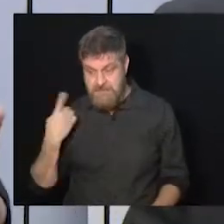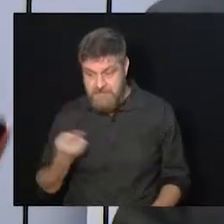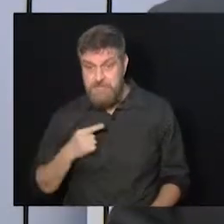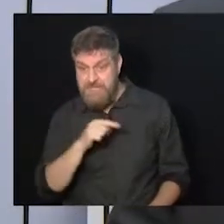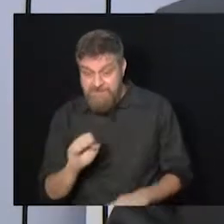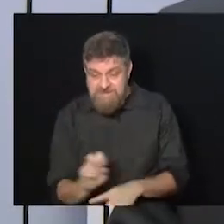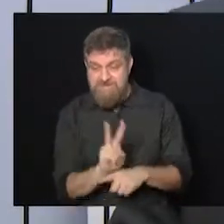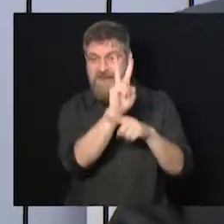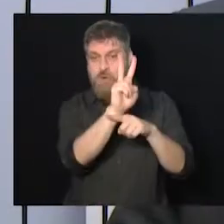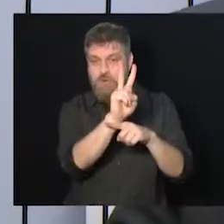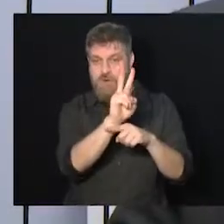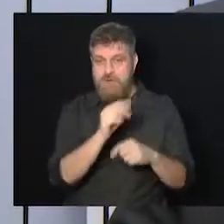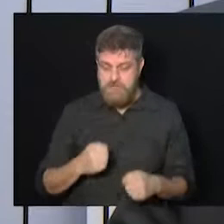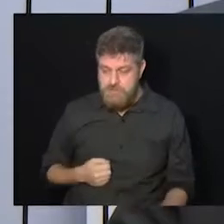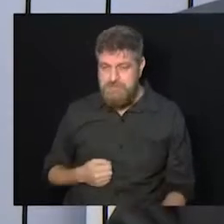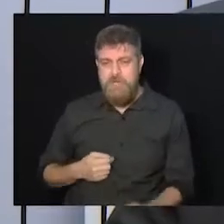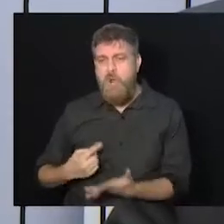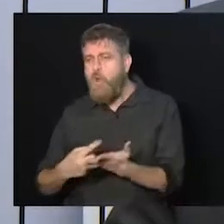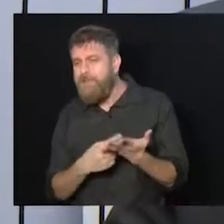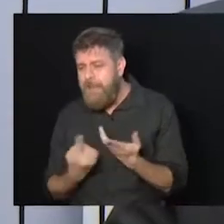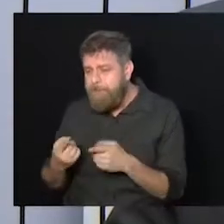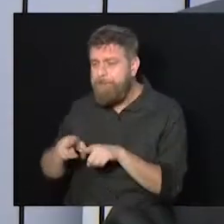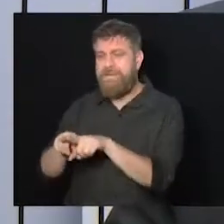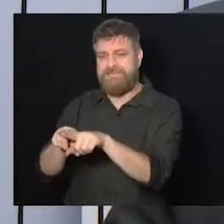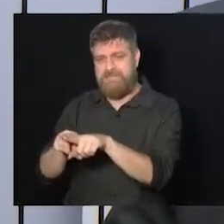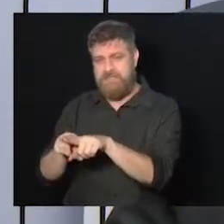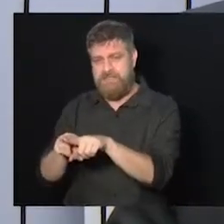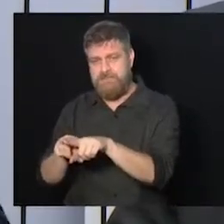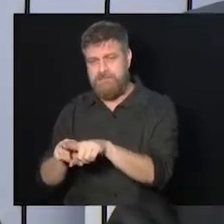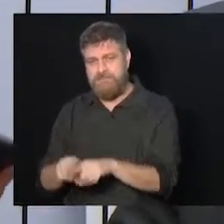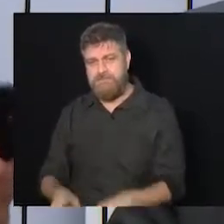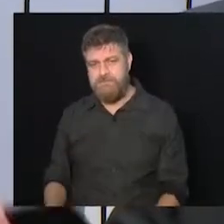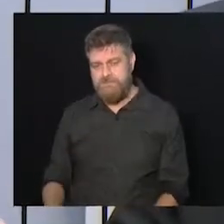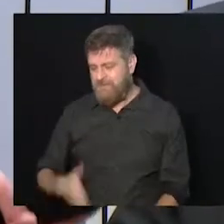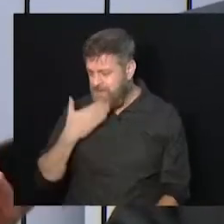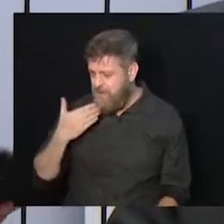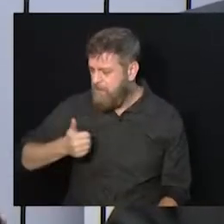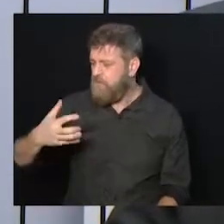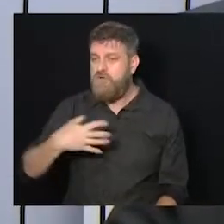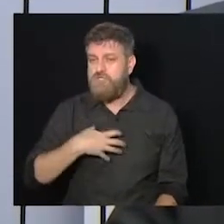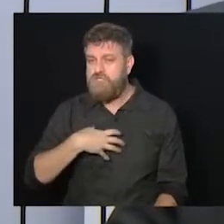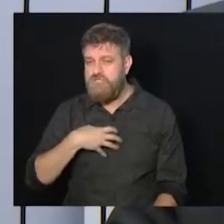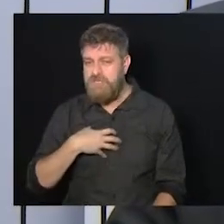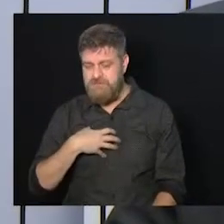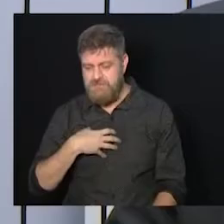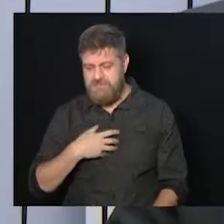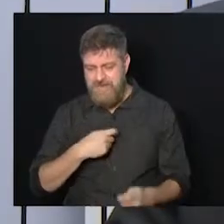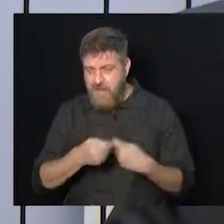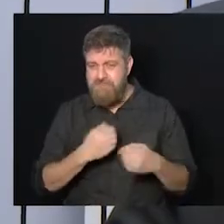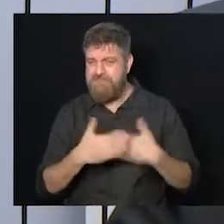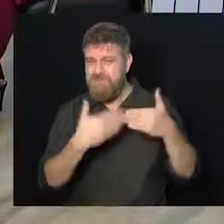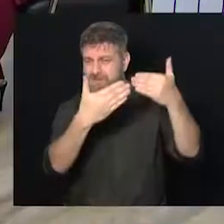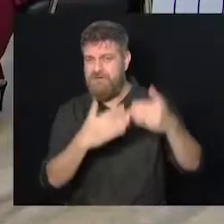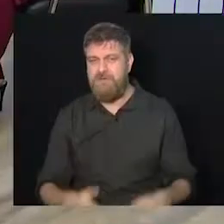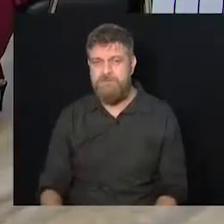vamos negociar as melhores parcerias, né? A melhor forma de desenvolvimento.